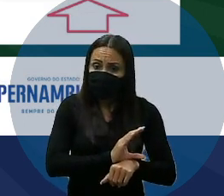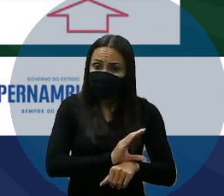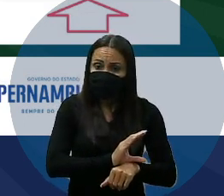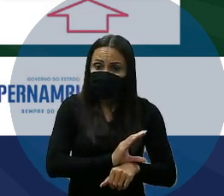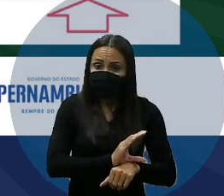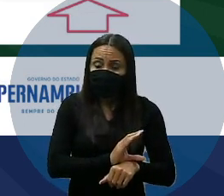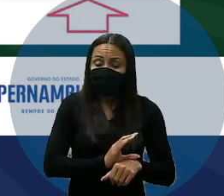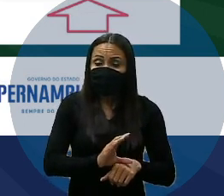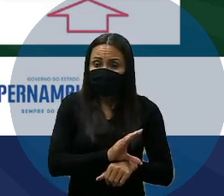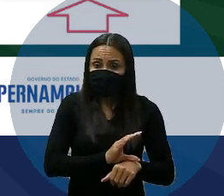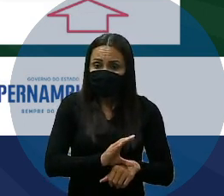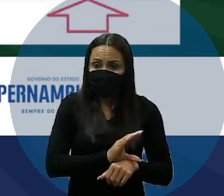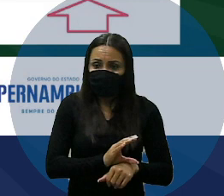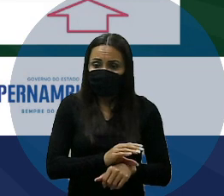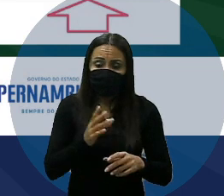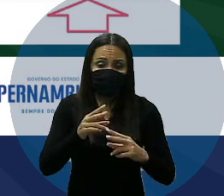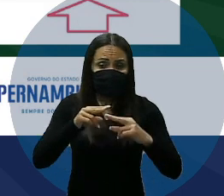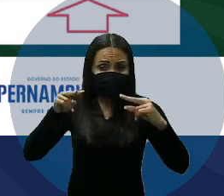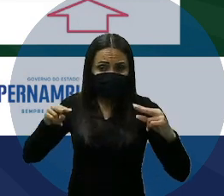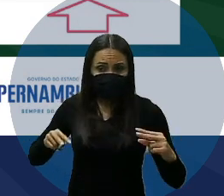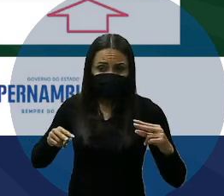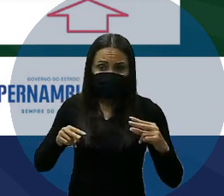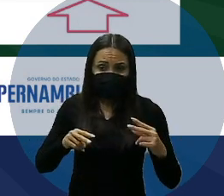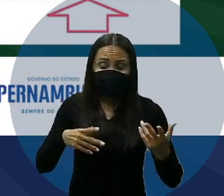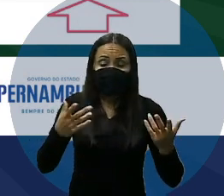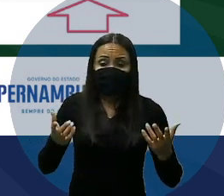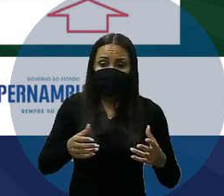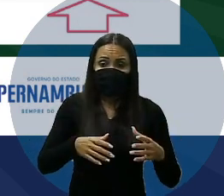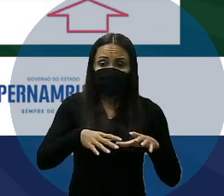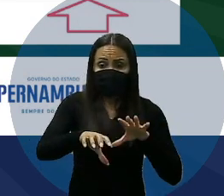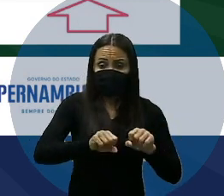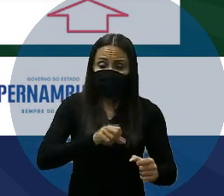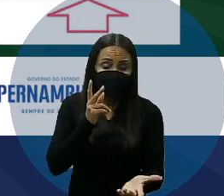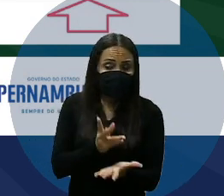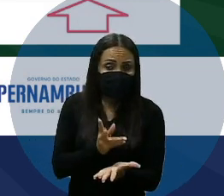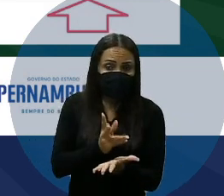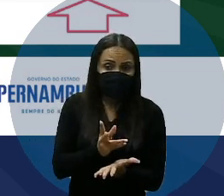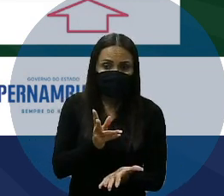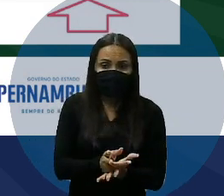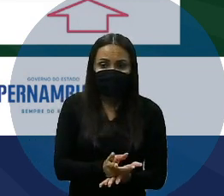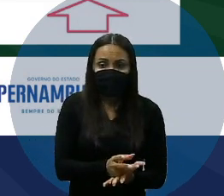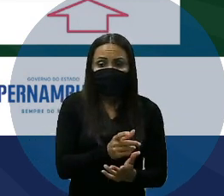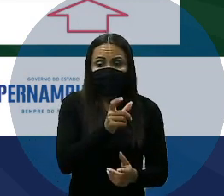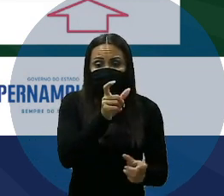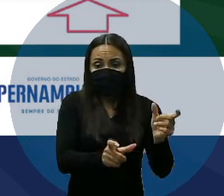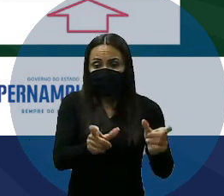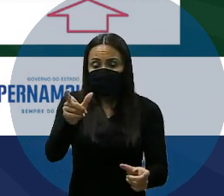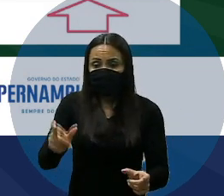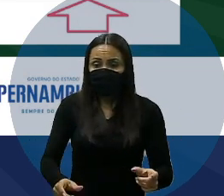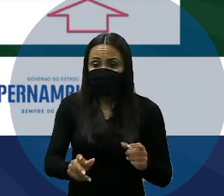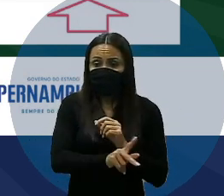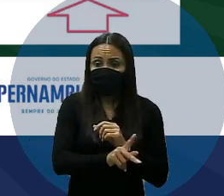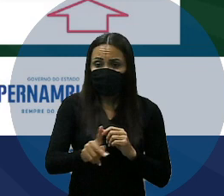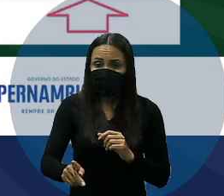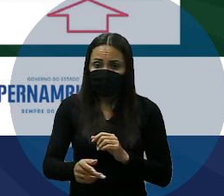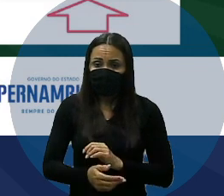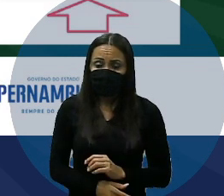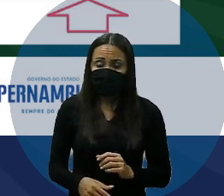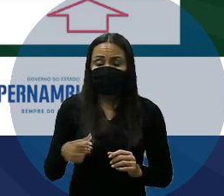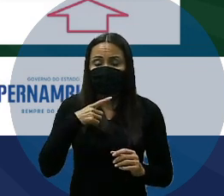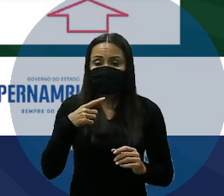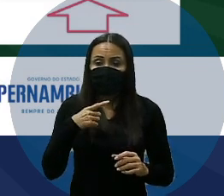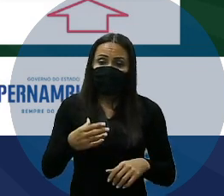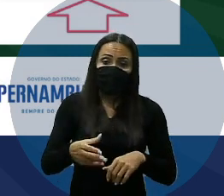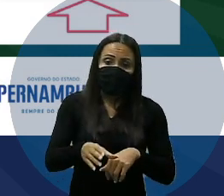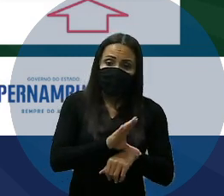no ambiente virtual de apoio à formação continuada, o AVA para professores, tem aí um curso que seria